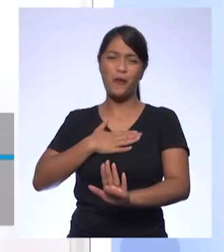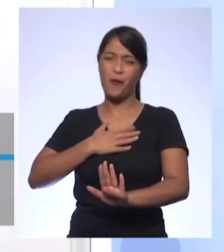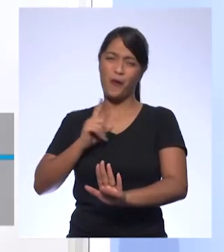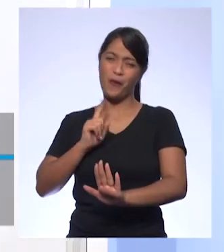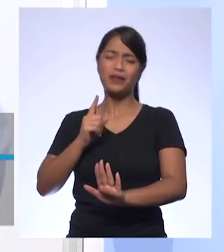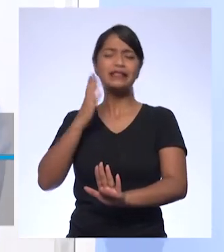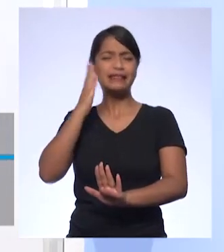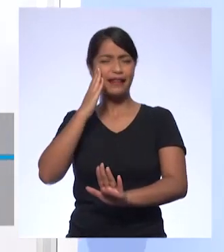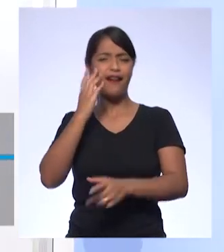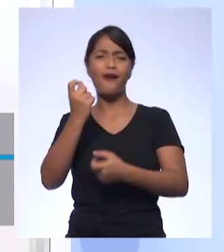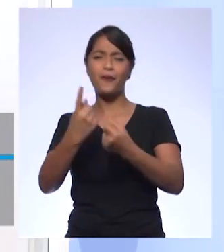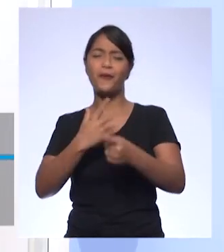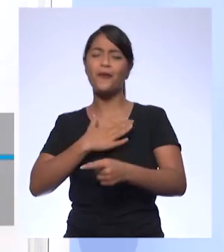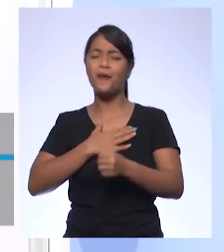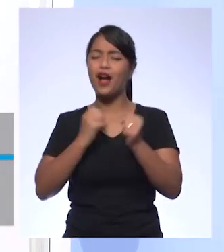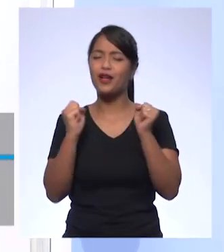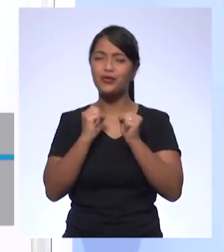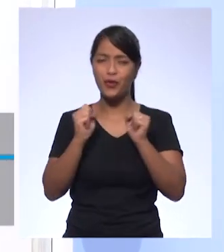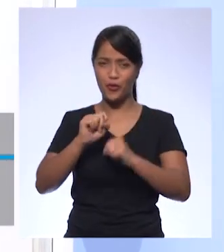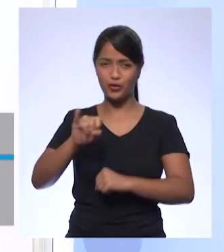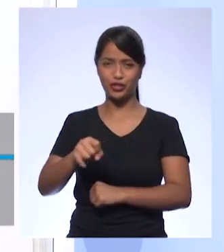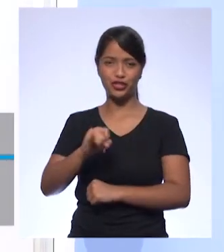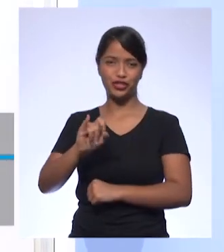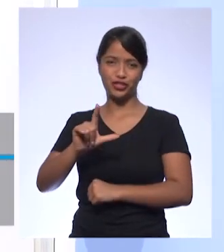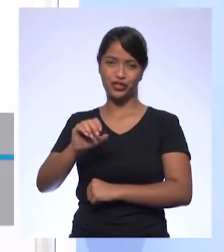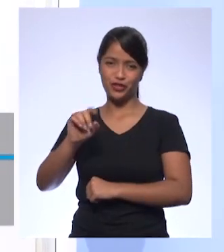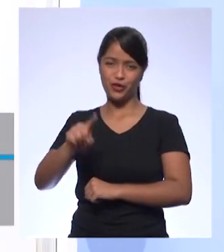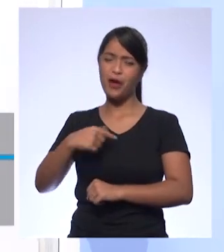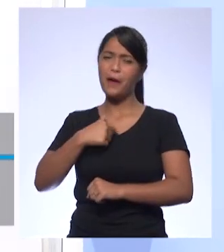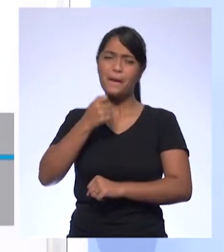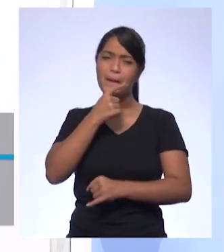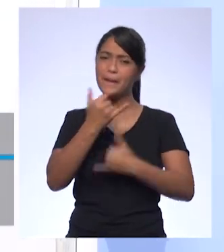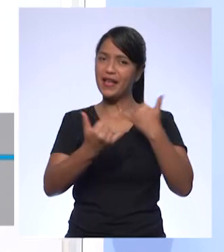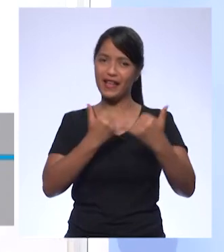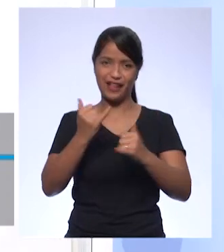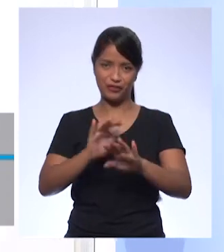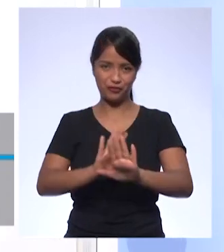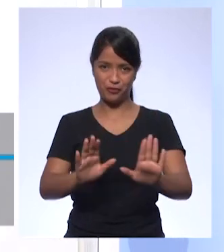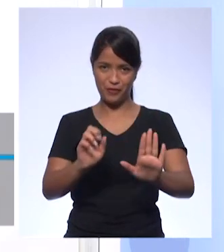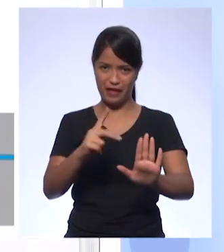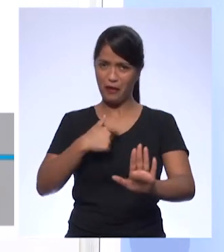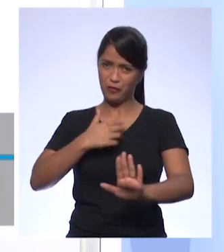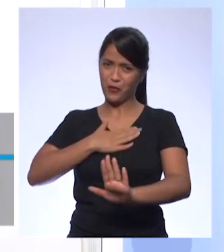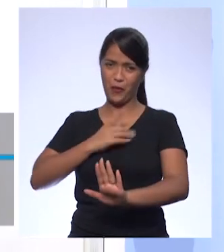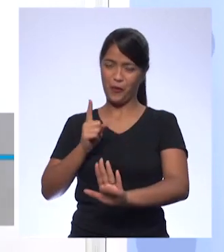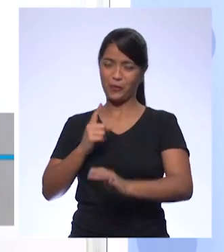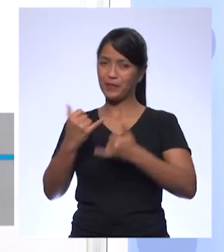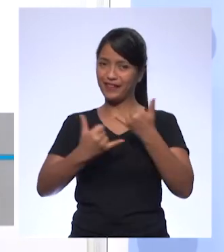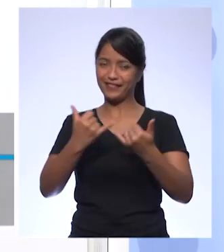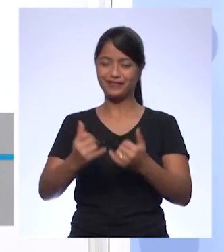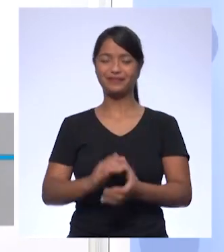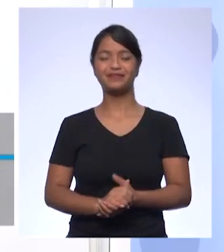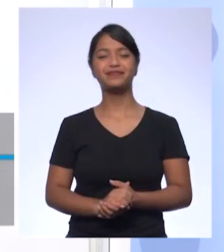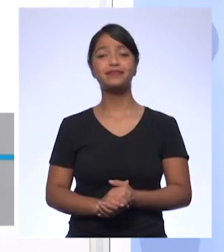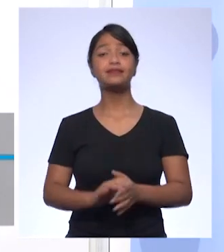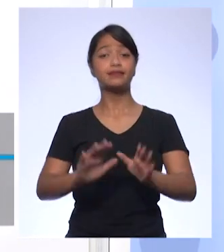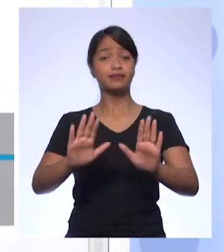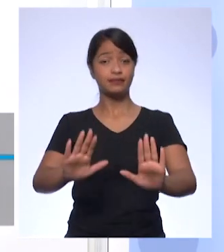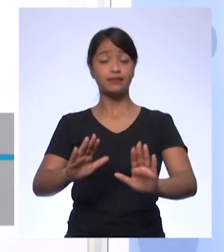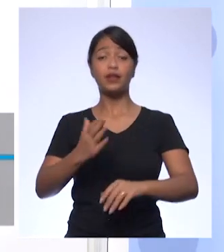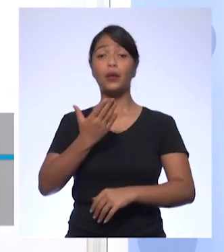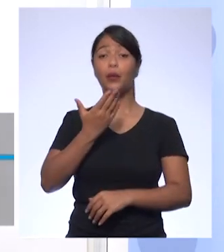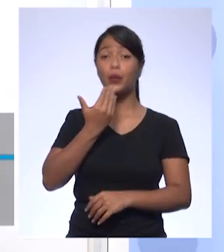jiló, né? E era só uma brincadeira, tá, gente? Mas assim, e é importante, tá? Esses alimentos de